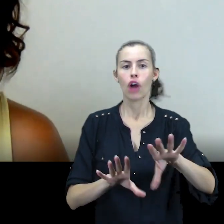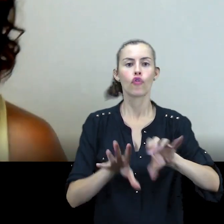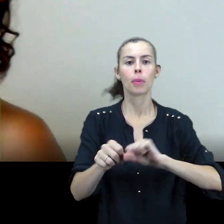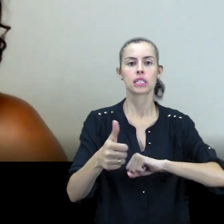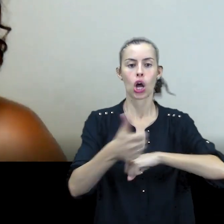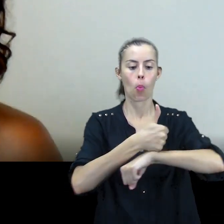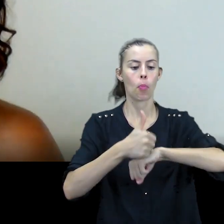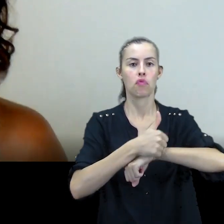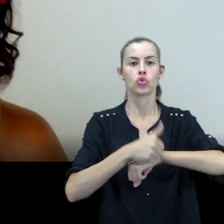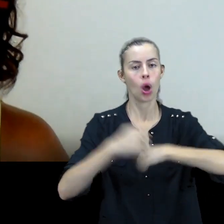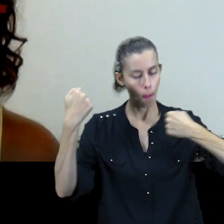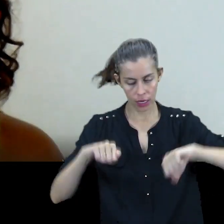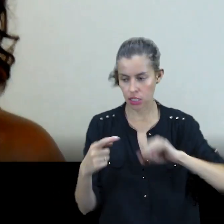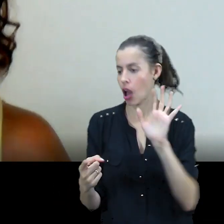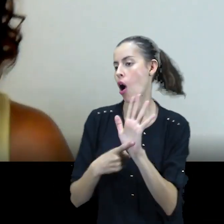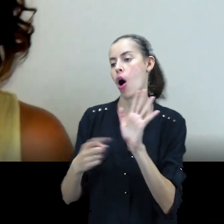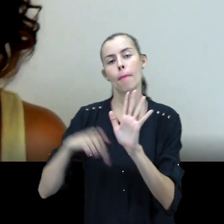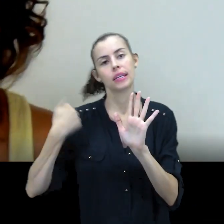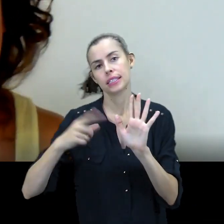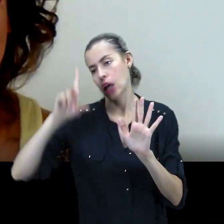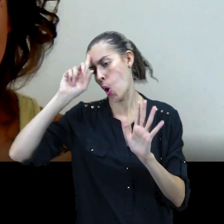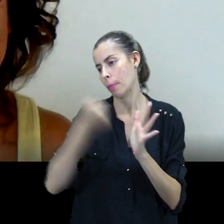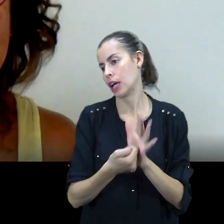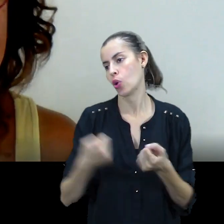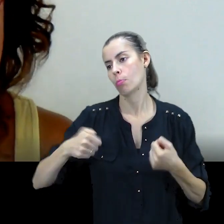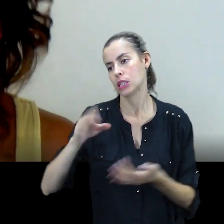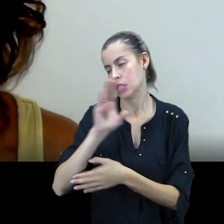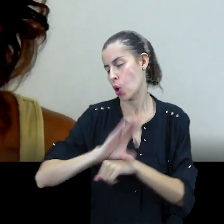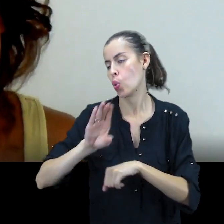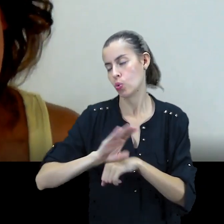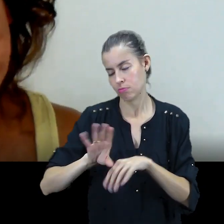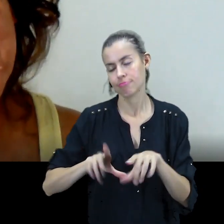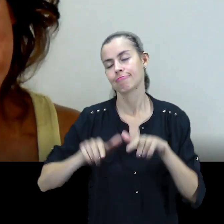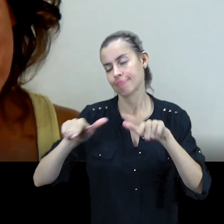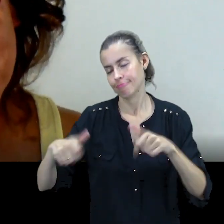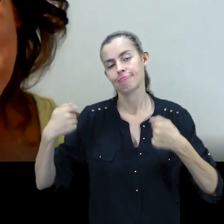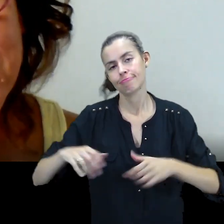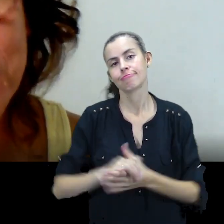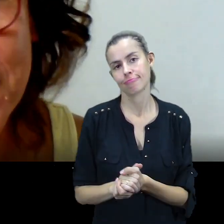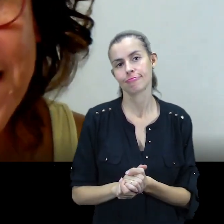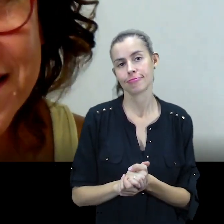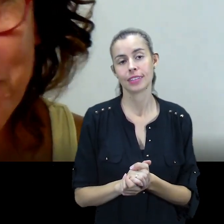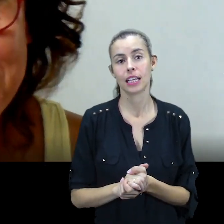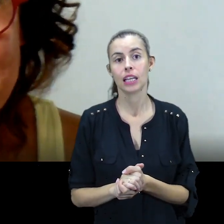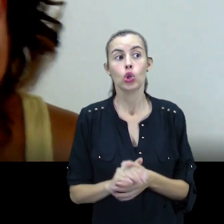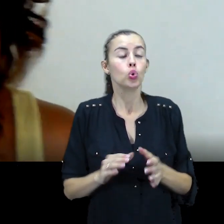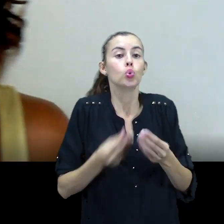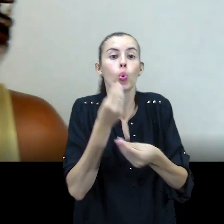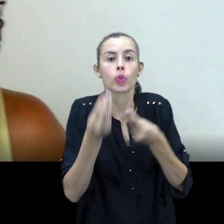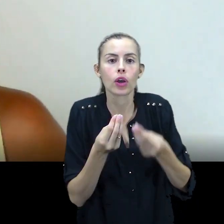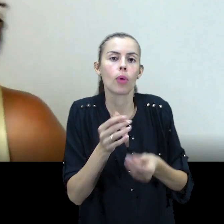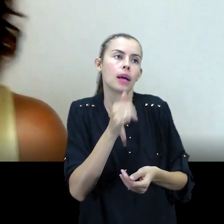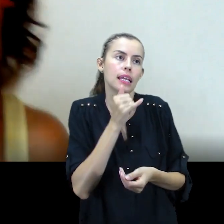poderia ajudar, né, dar um empurrãozinho. Então, se a pessoa quiser pedir, participar de um edital, a gente perguntar, você já fez as trilhas formativas